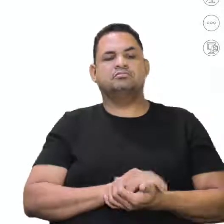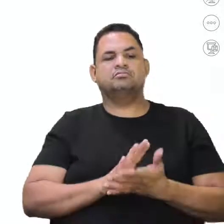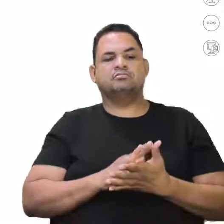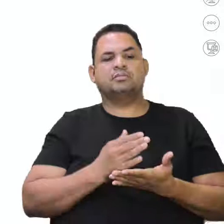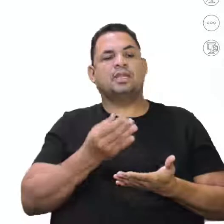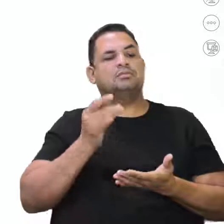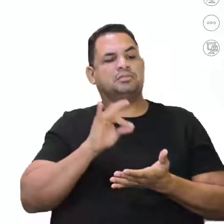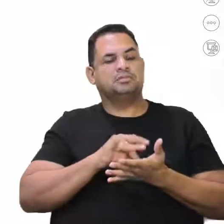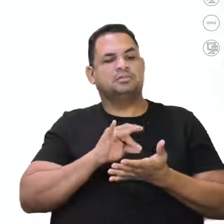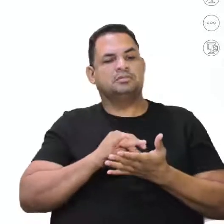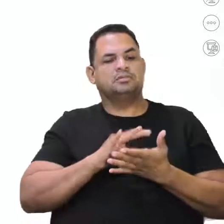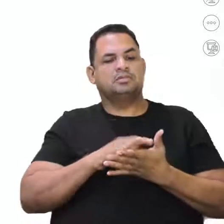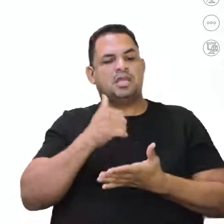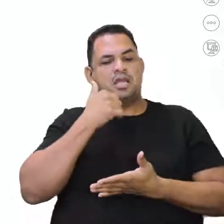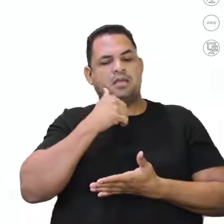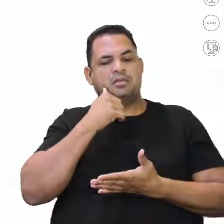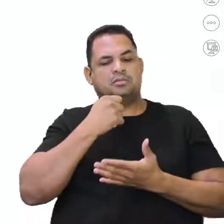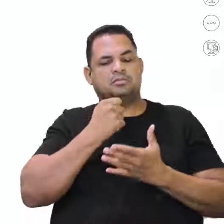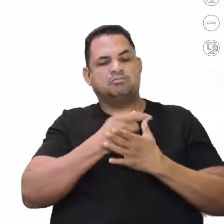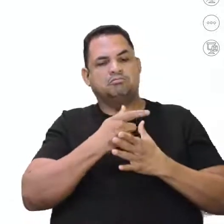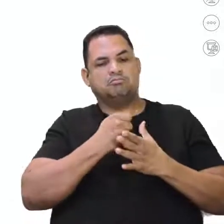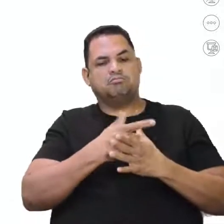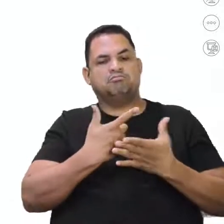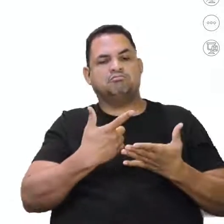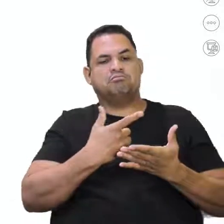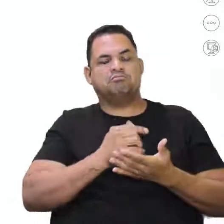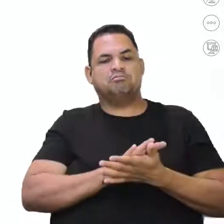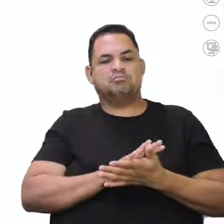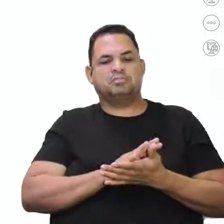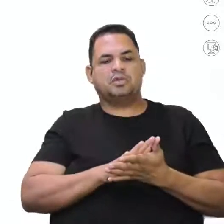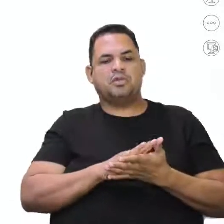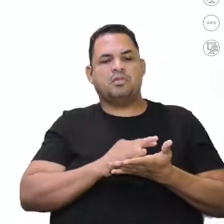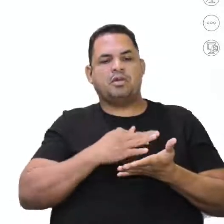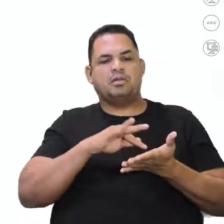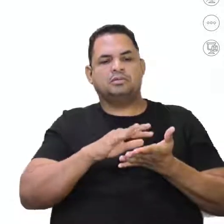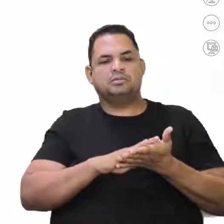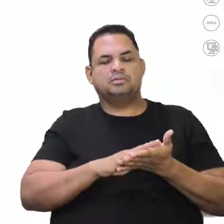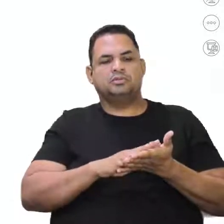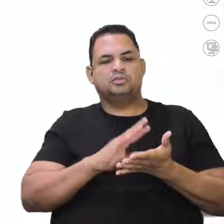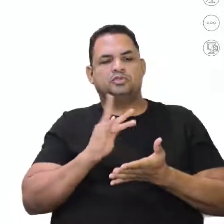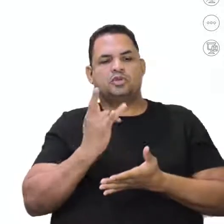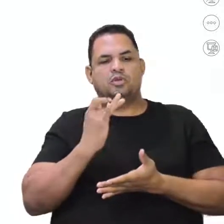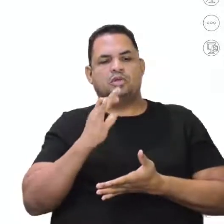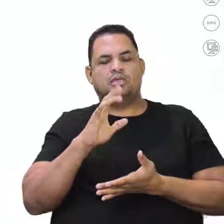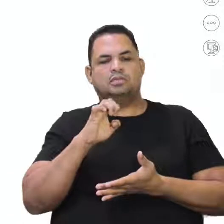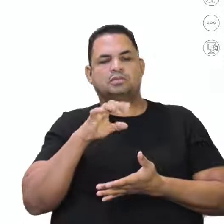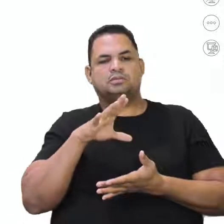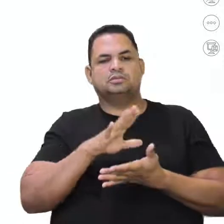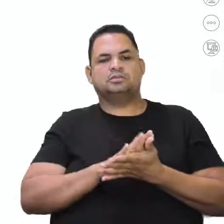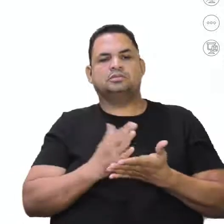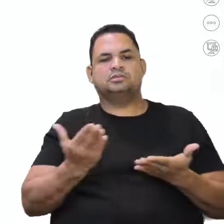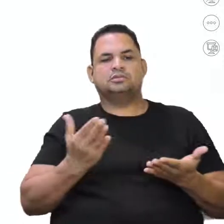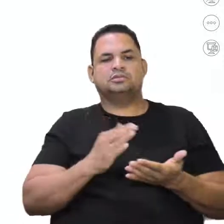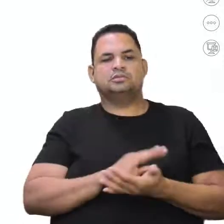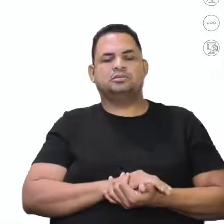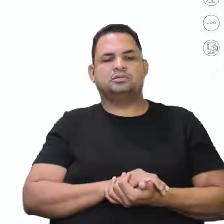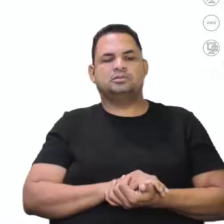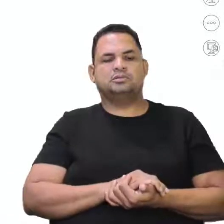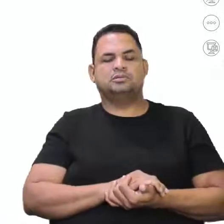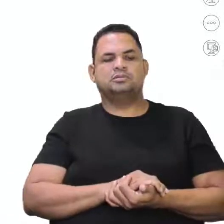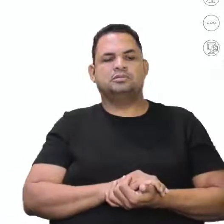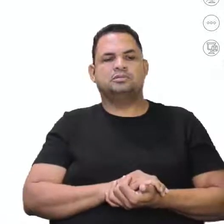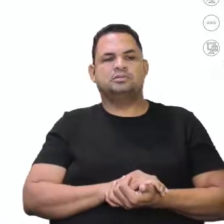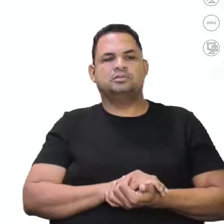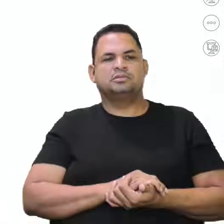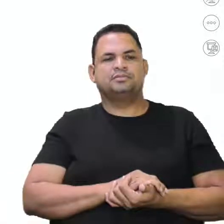completamente true. As mulheres compram, e geralmente elas compram chocolates. Elas dão chocolate para as pessoas. É mais baratinho, né?